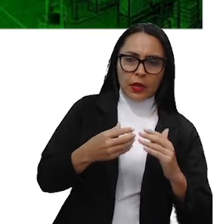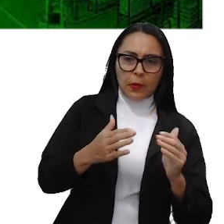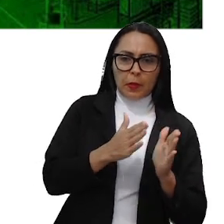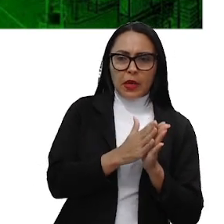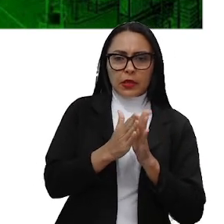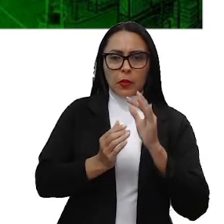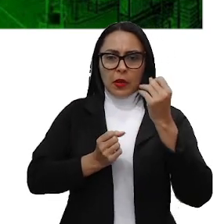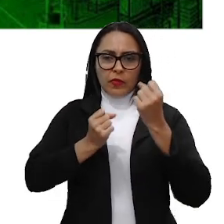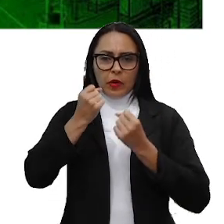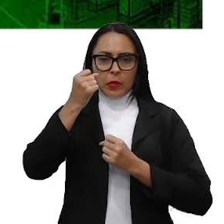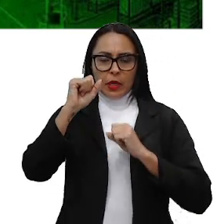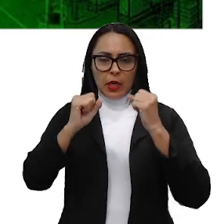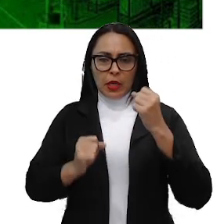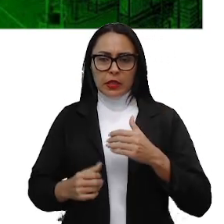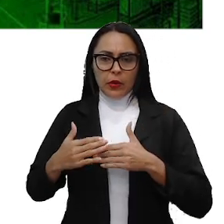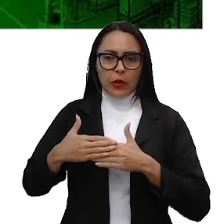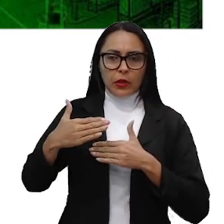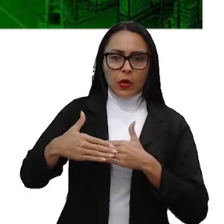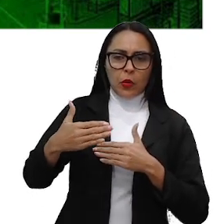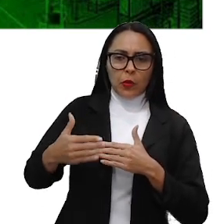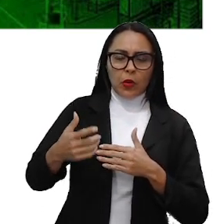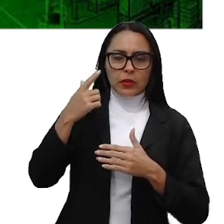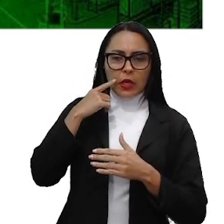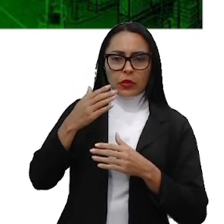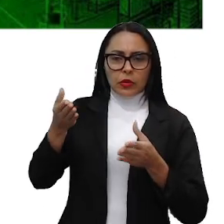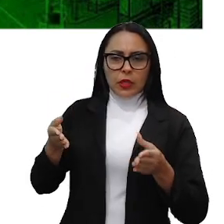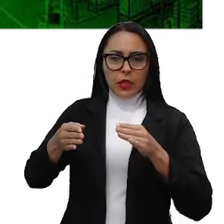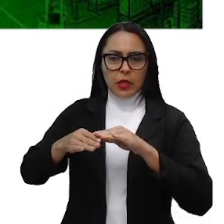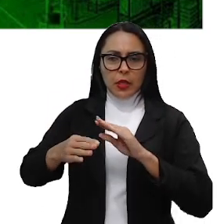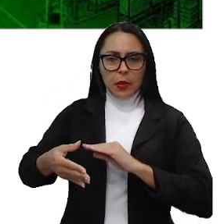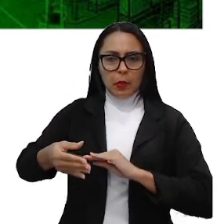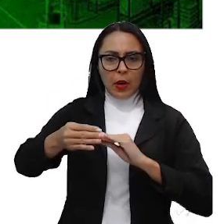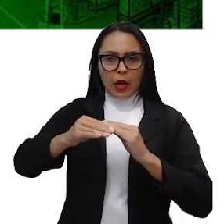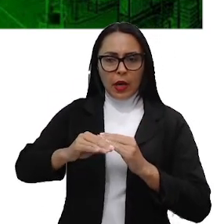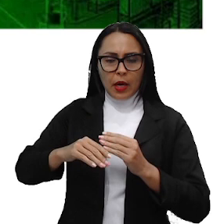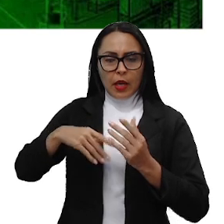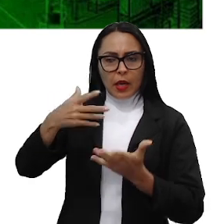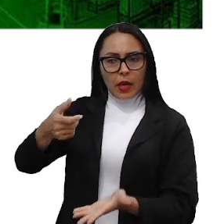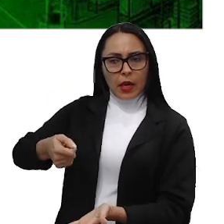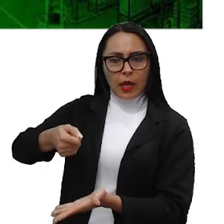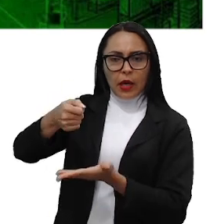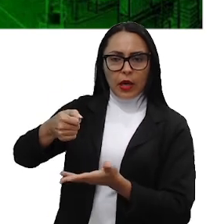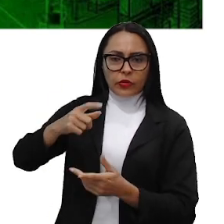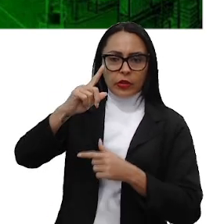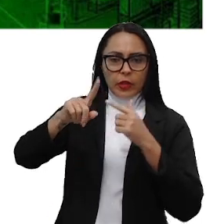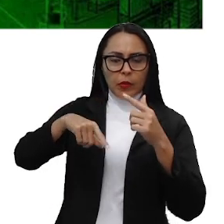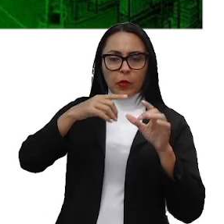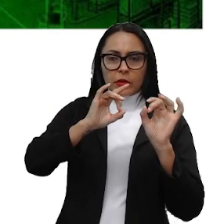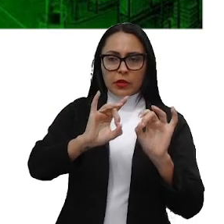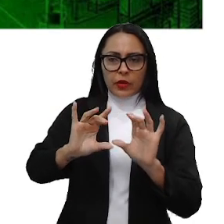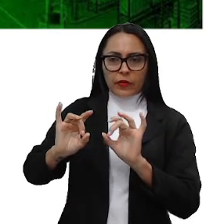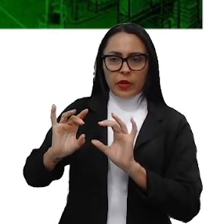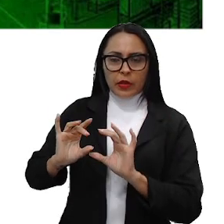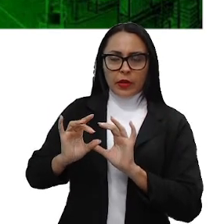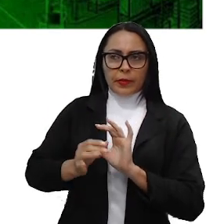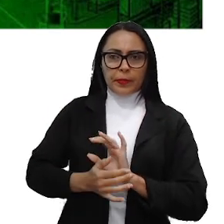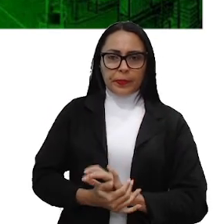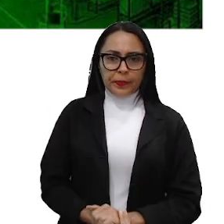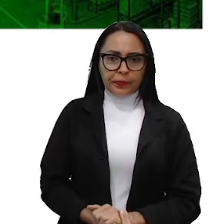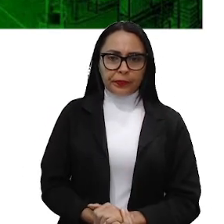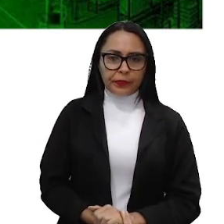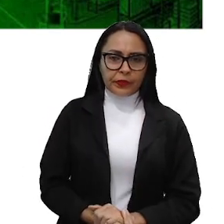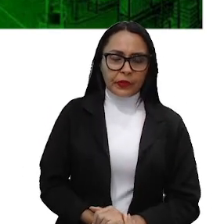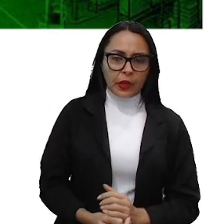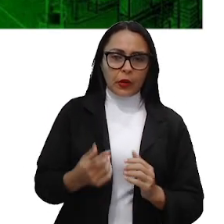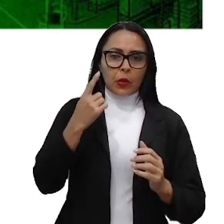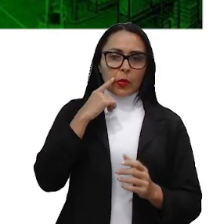pela fabricação, até o processo de embalagem, incluindo ainda o serviço de pós-venda. O pilar